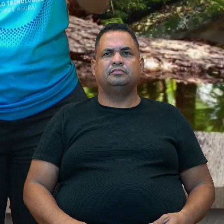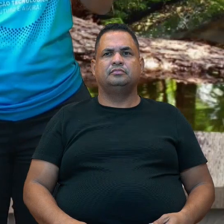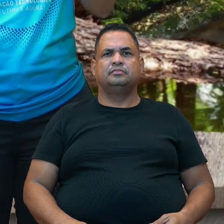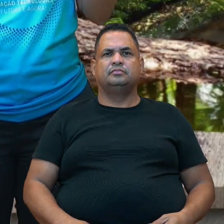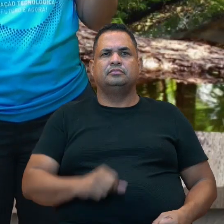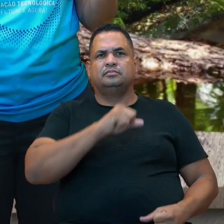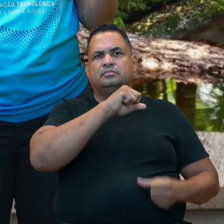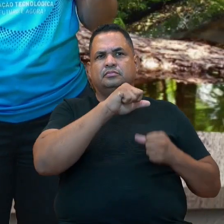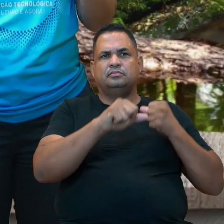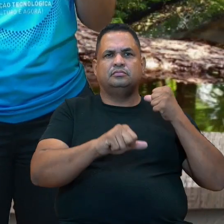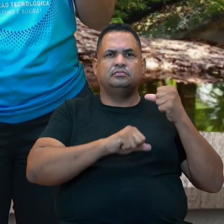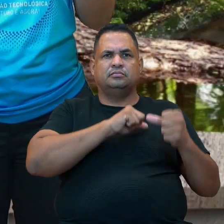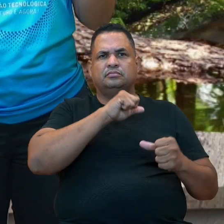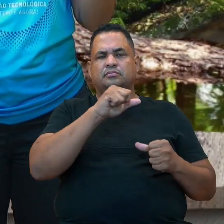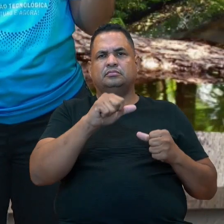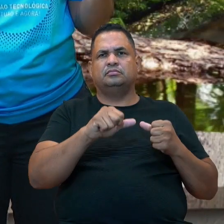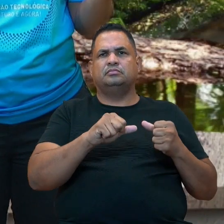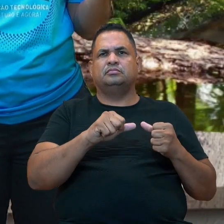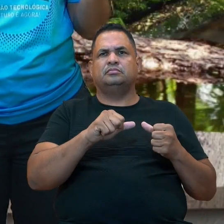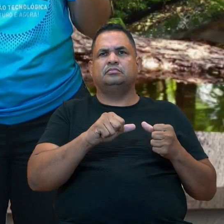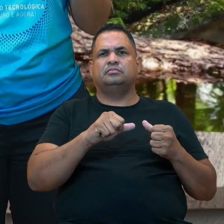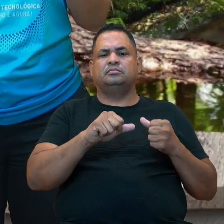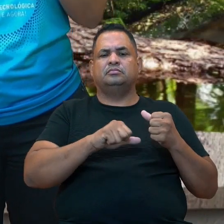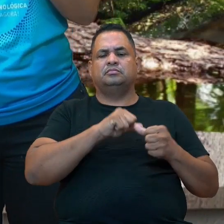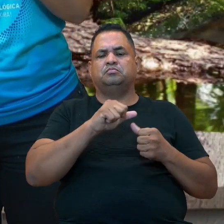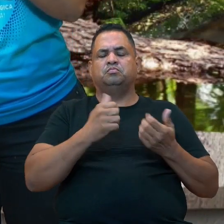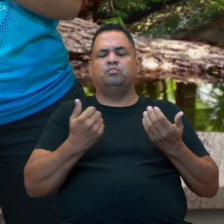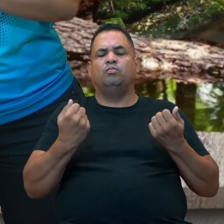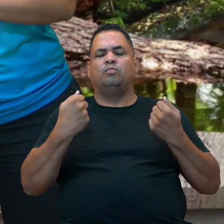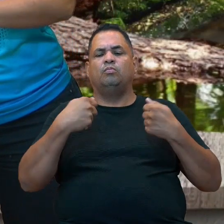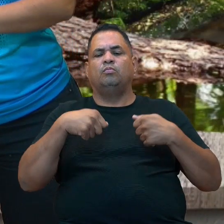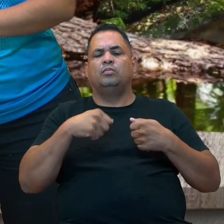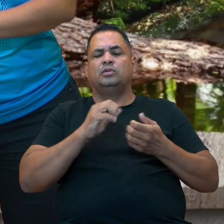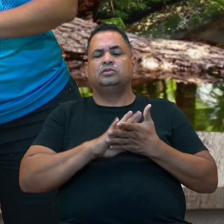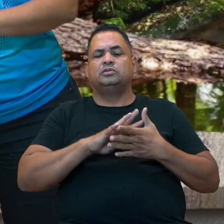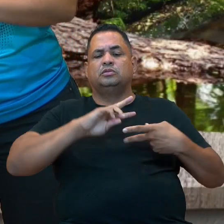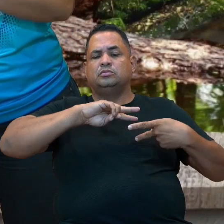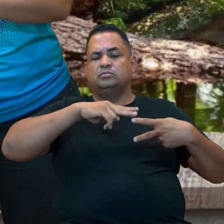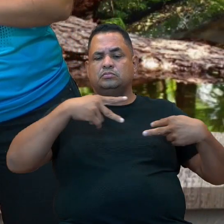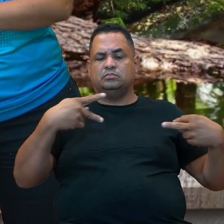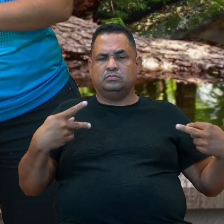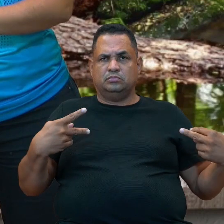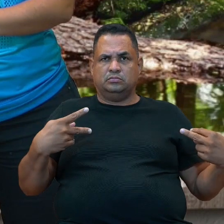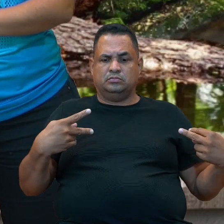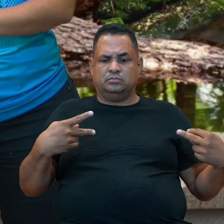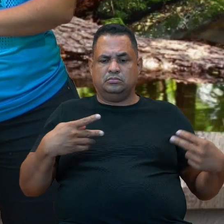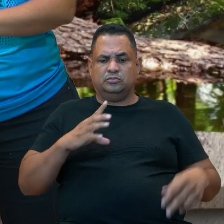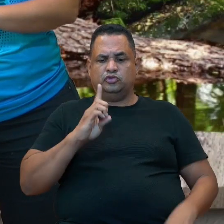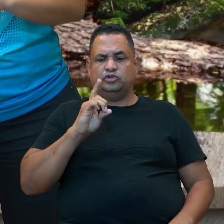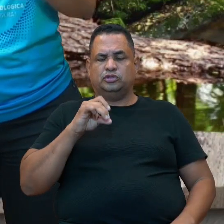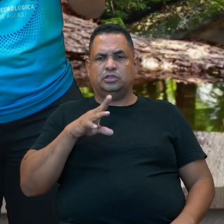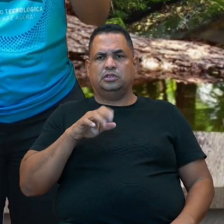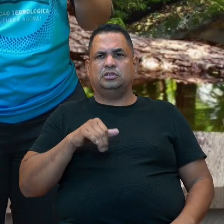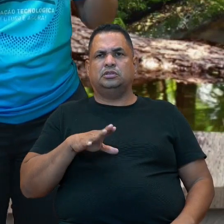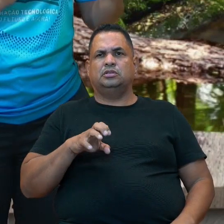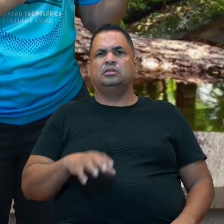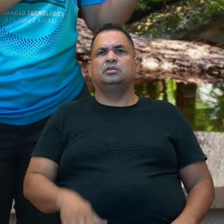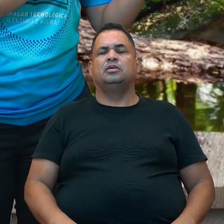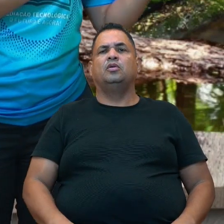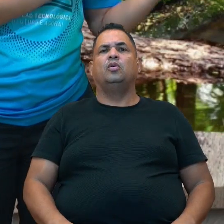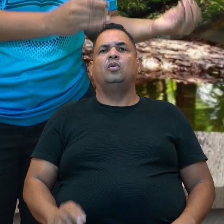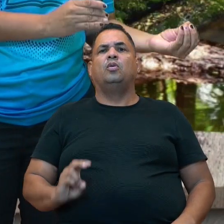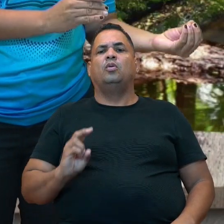Mutações são alterações que podem ser genéticas, nos genes, ou